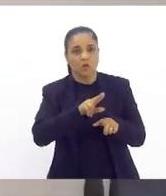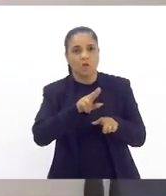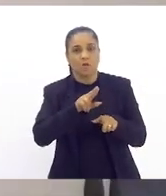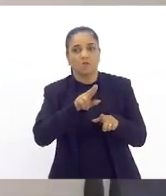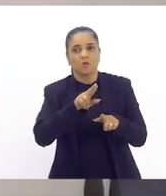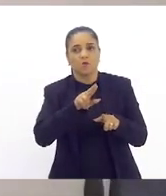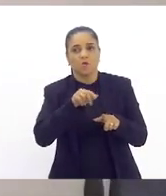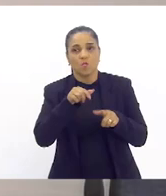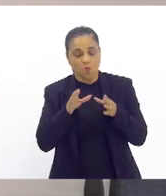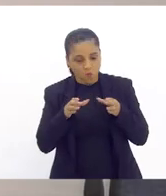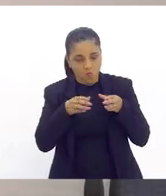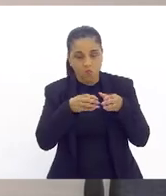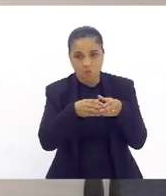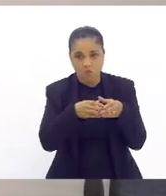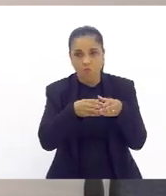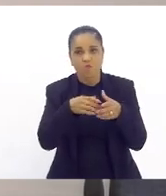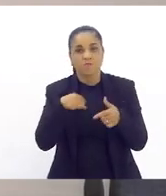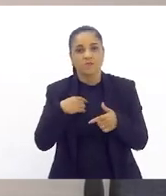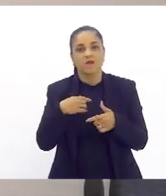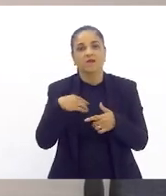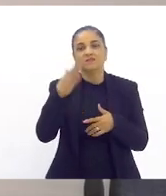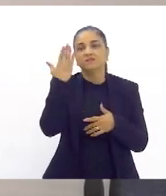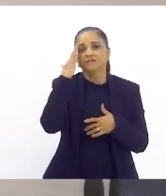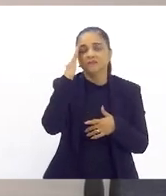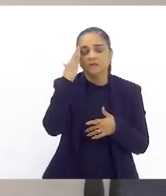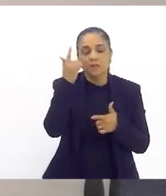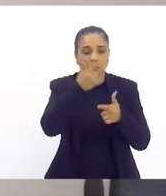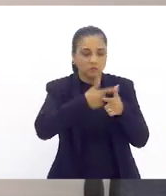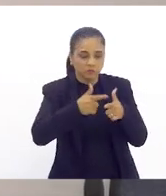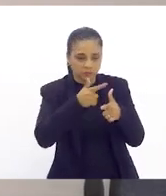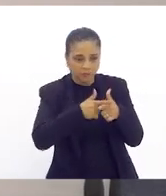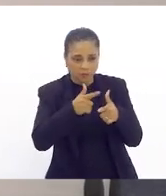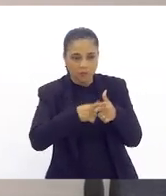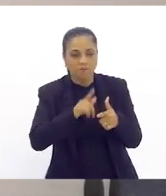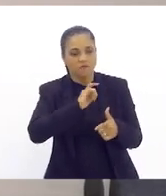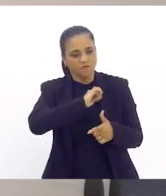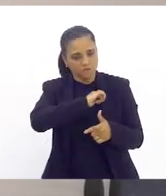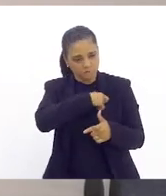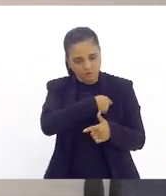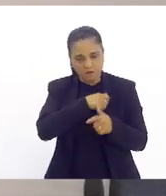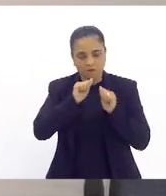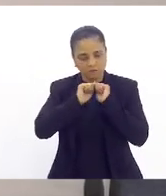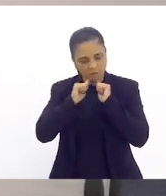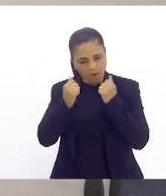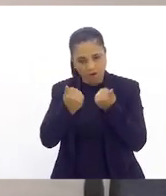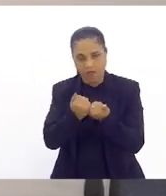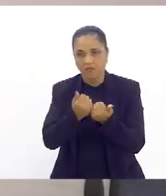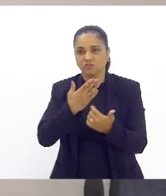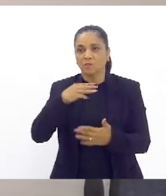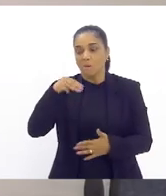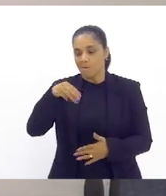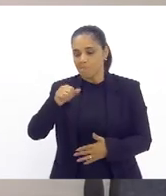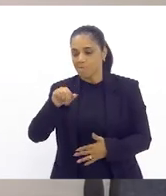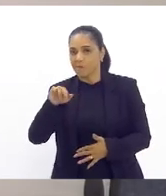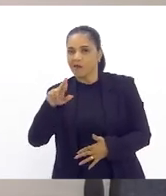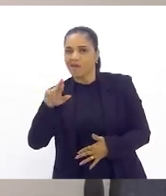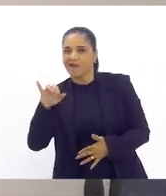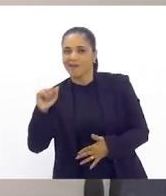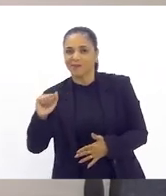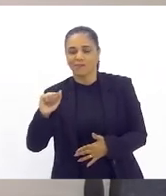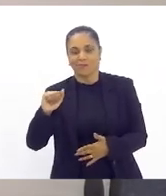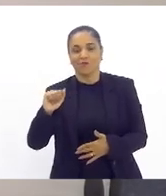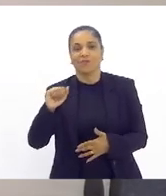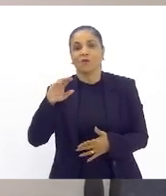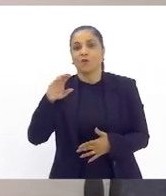para entender os problemas é agradecemos demais ela ser sua fiscal da alerj querido Mauro Osório economista que tem nos ajudado